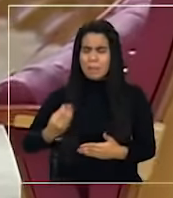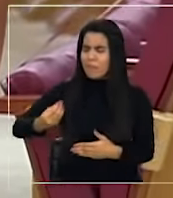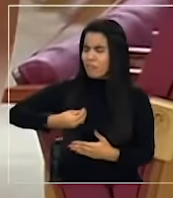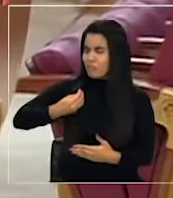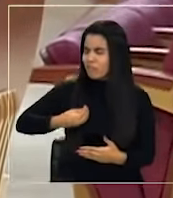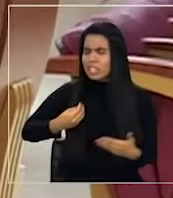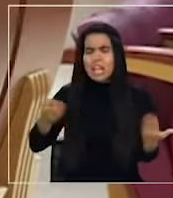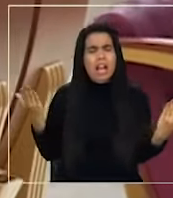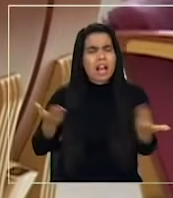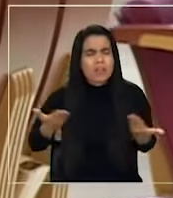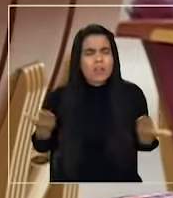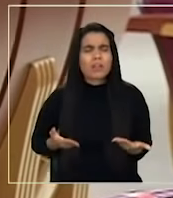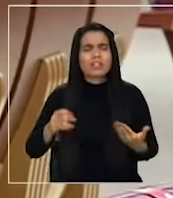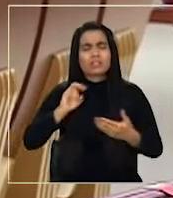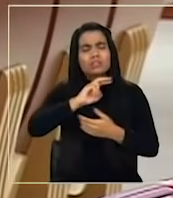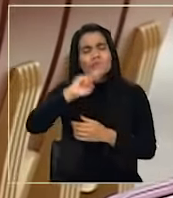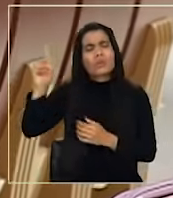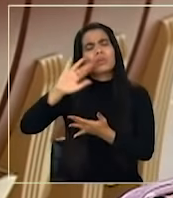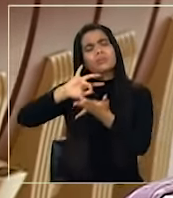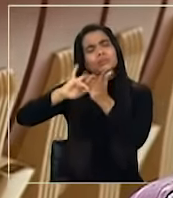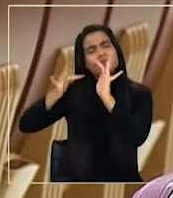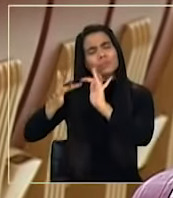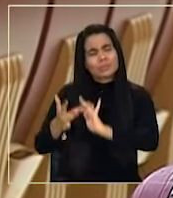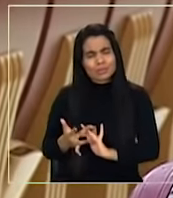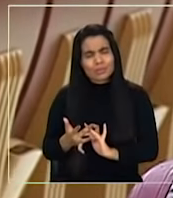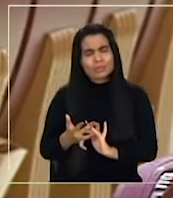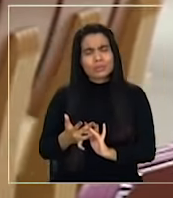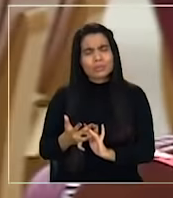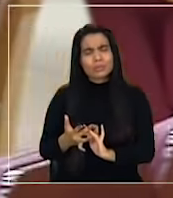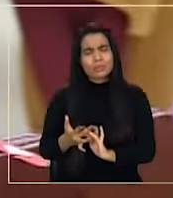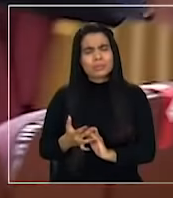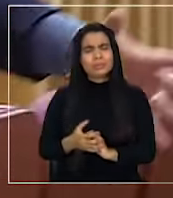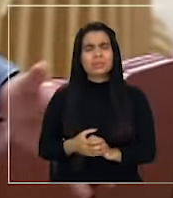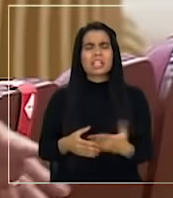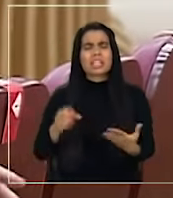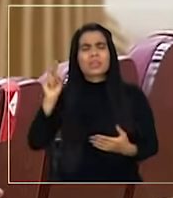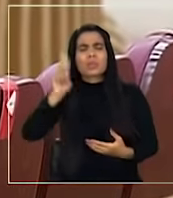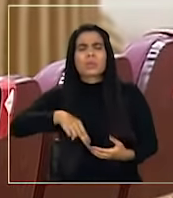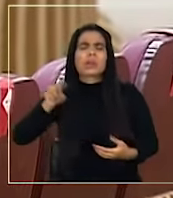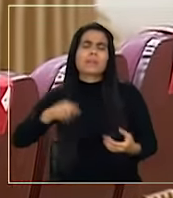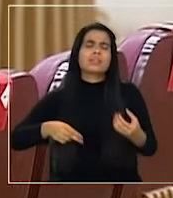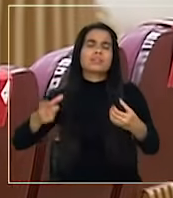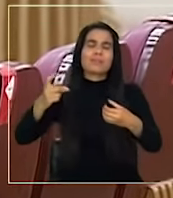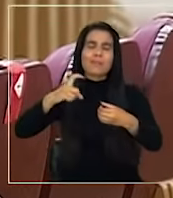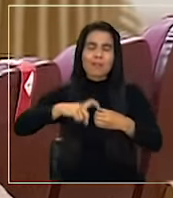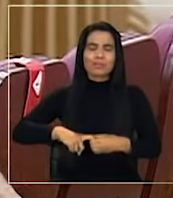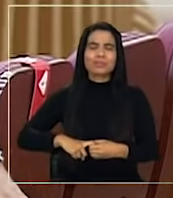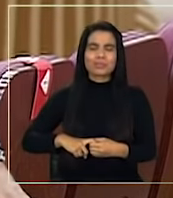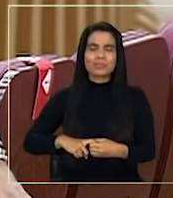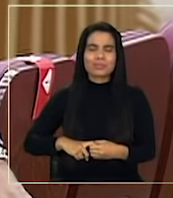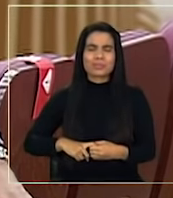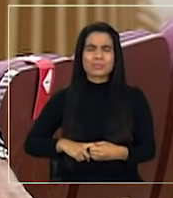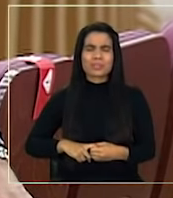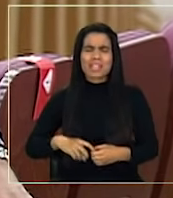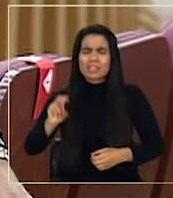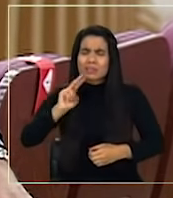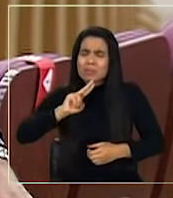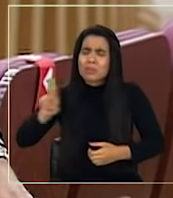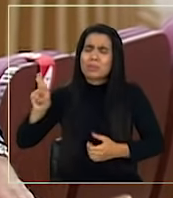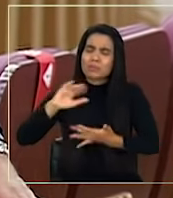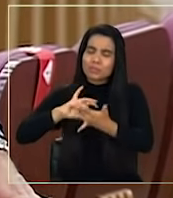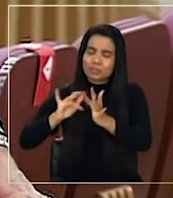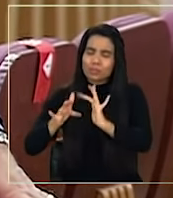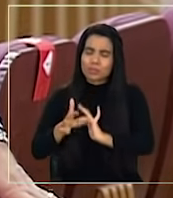vida agora, em nome do Senhor Jesus, e nunca mais volte. Em nome do